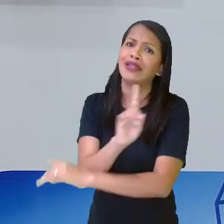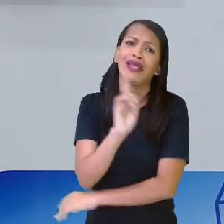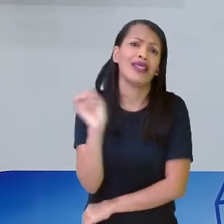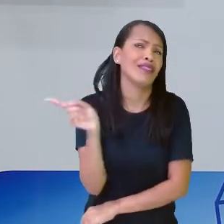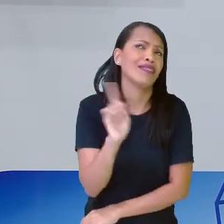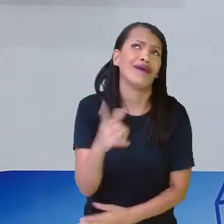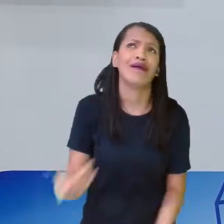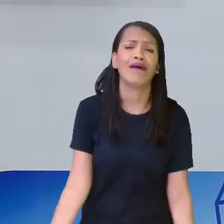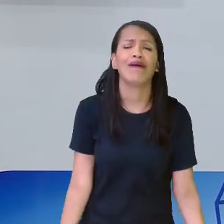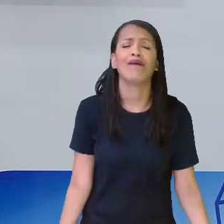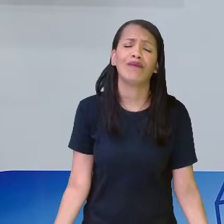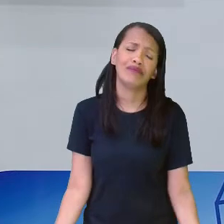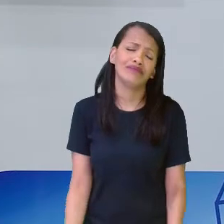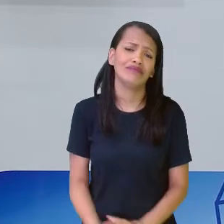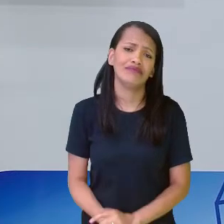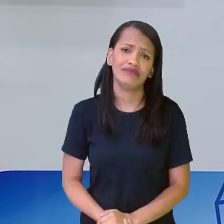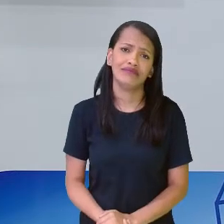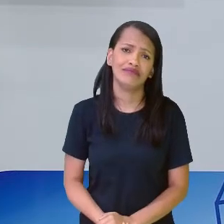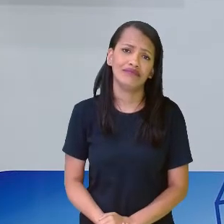não, apaga não.